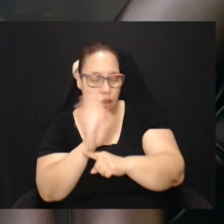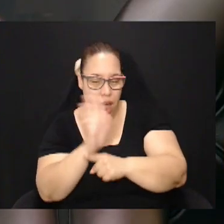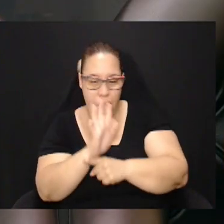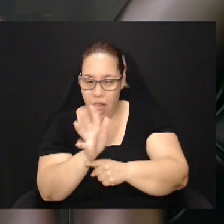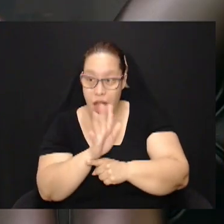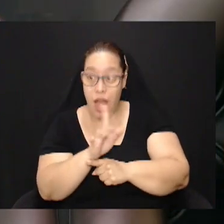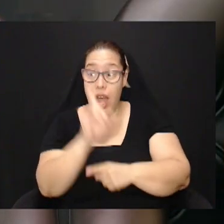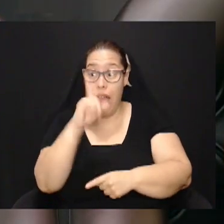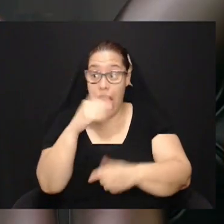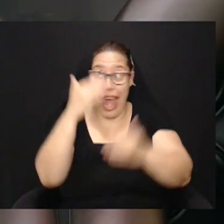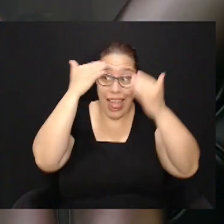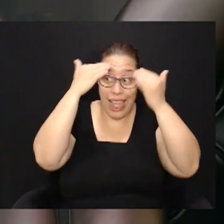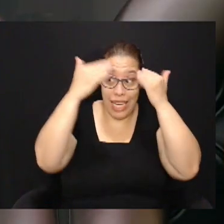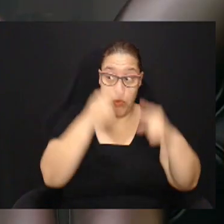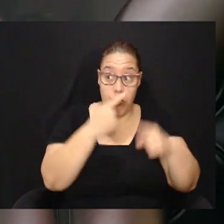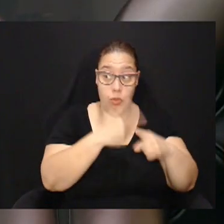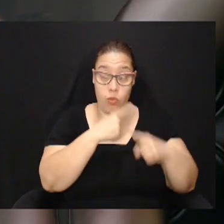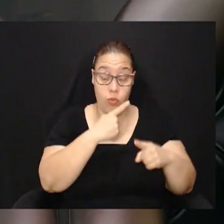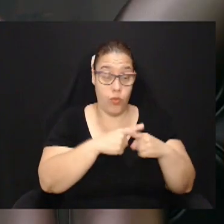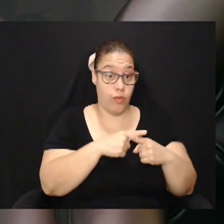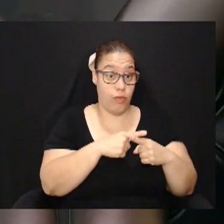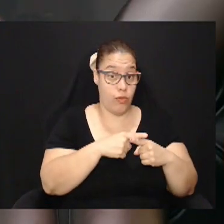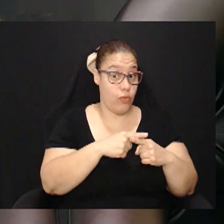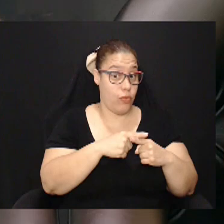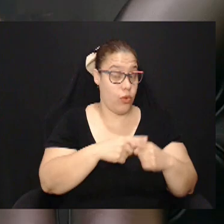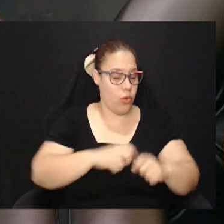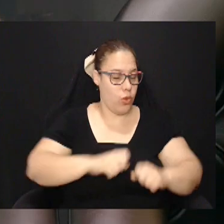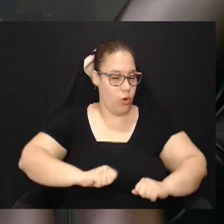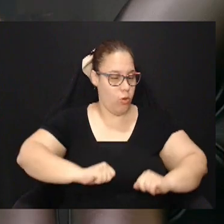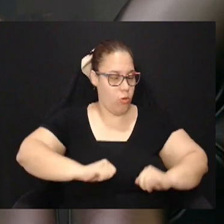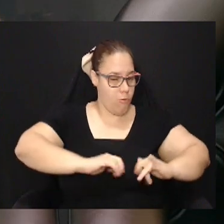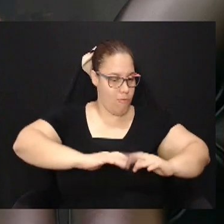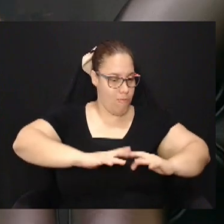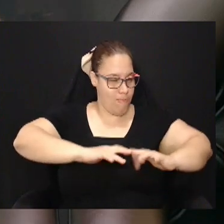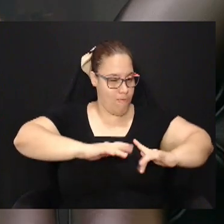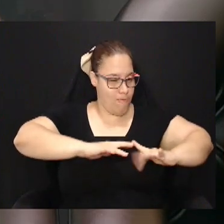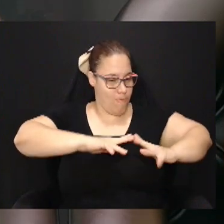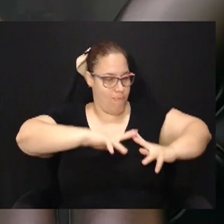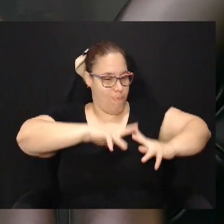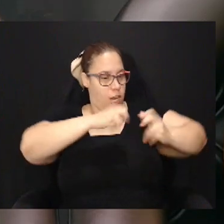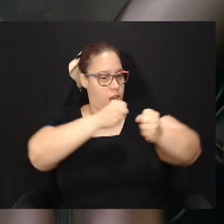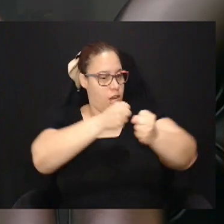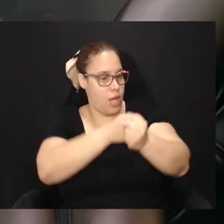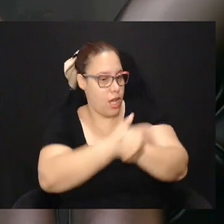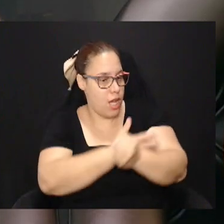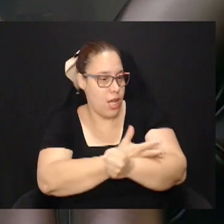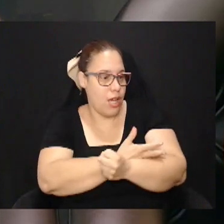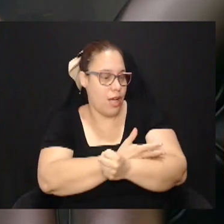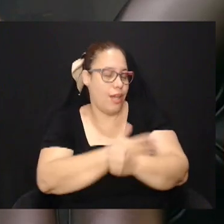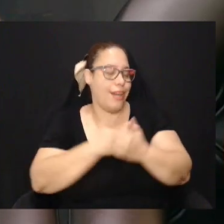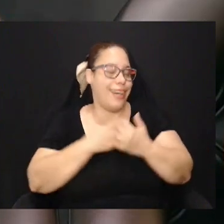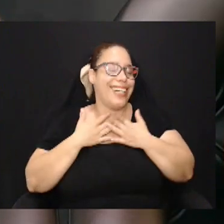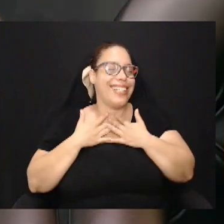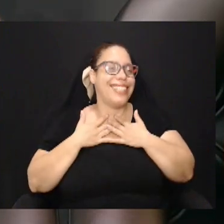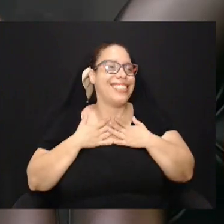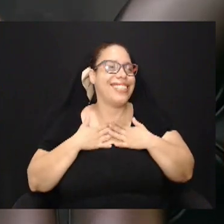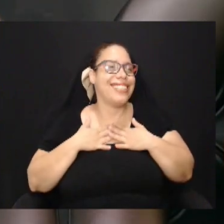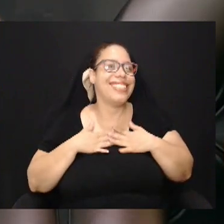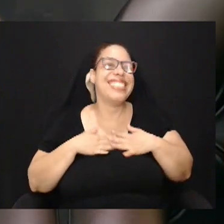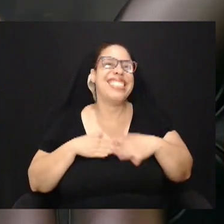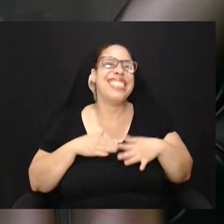porque você está absorvendo emoções que estão ali te relaxando, te dando sensações